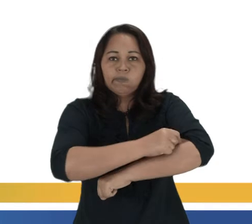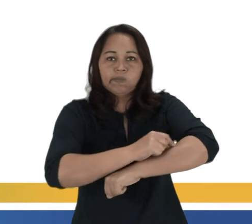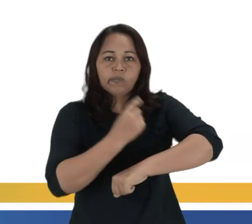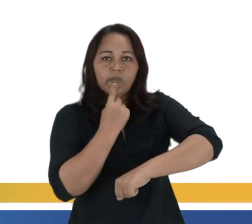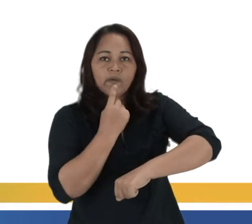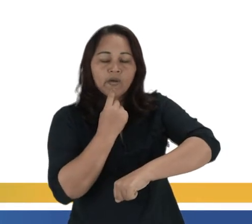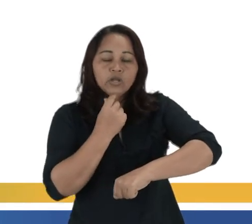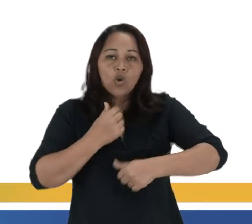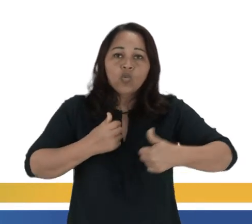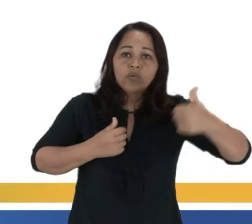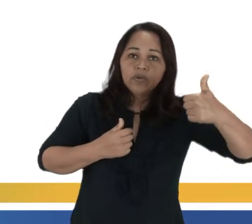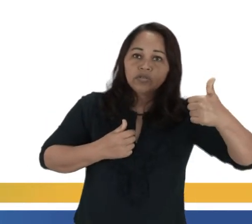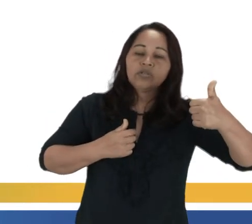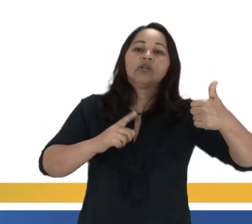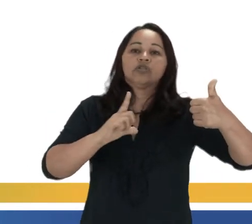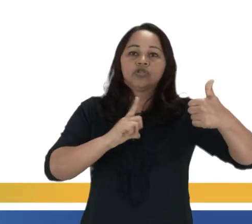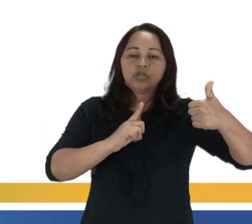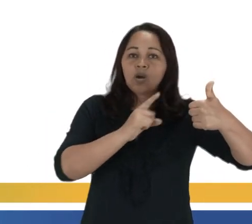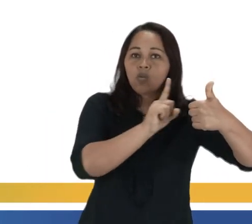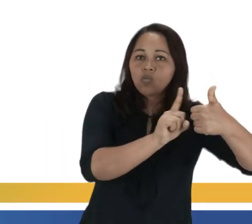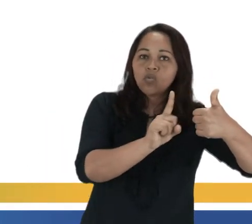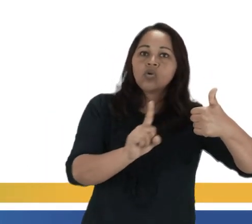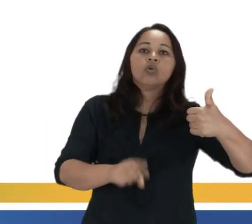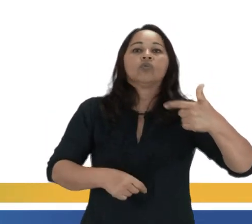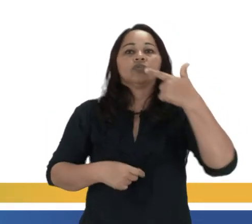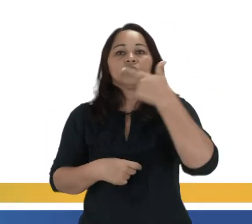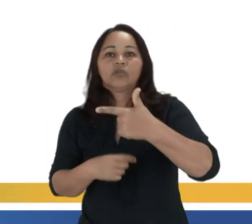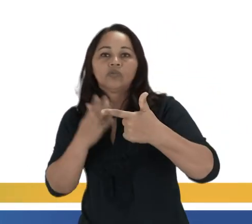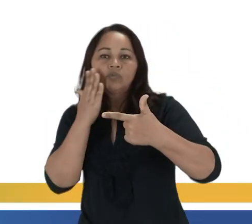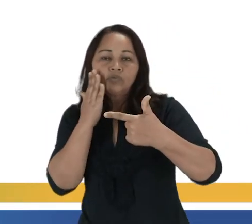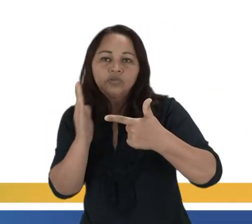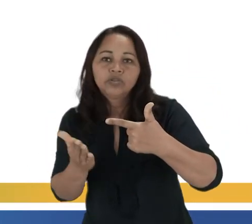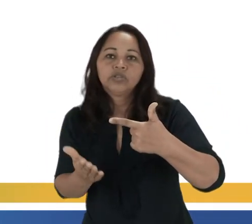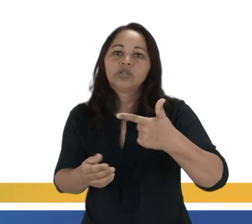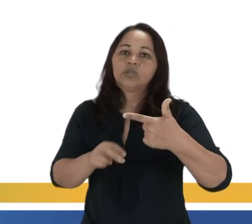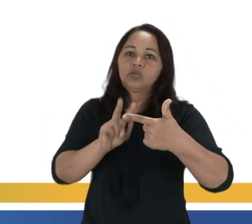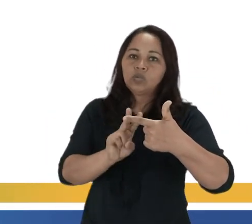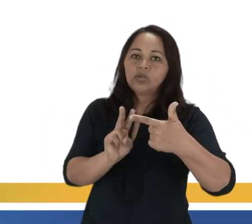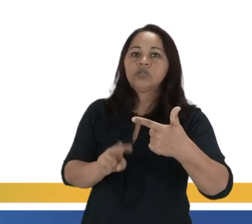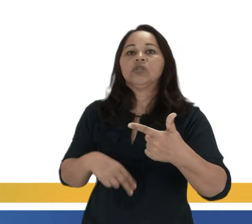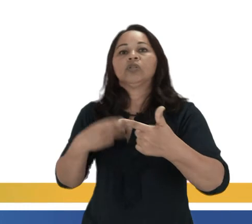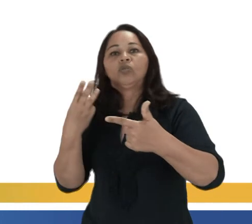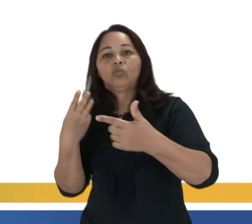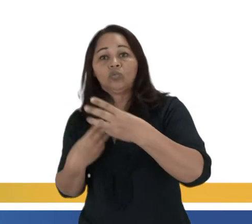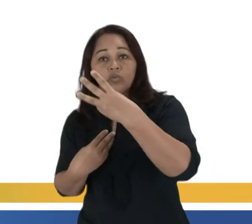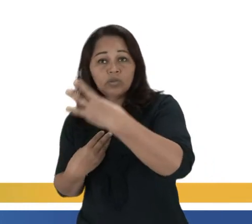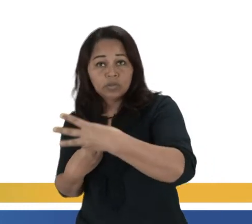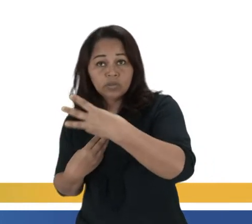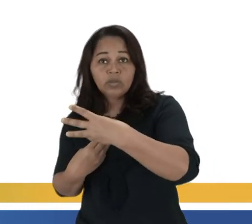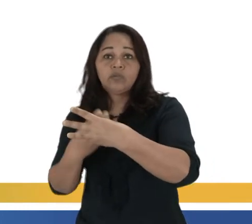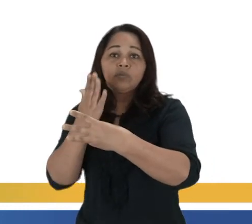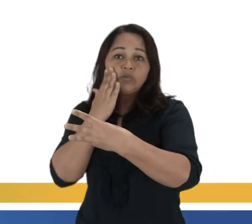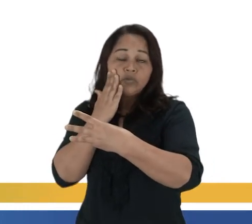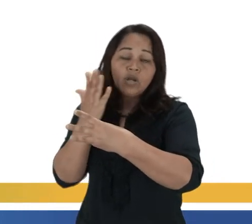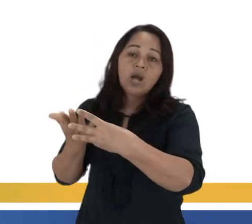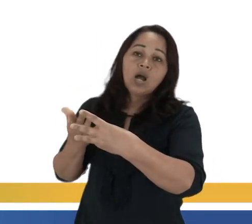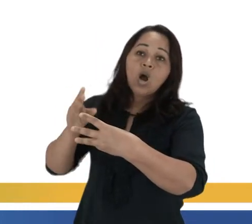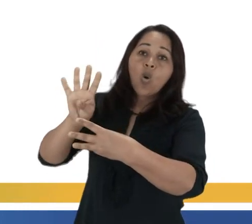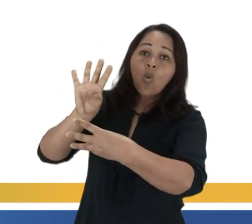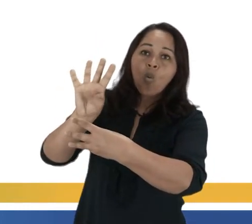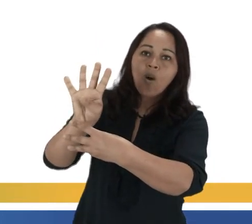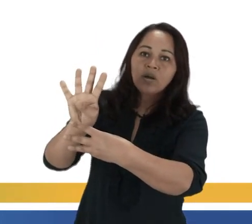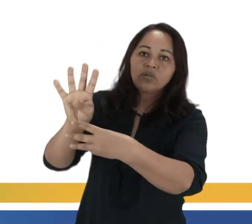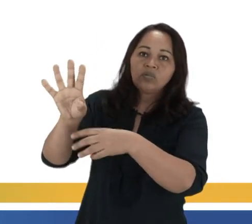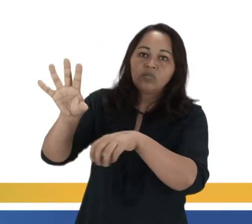estaria contaminado, no segundo, 2 estariam contaminados, no terceiro, 4 e assim sucessivamente. A diretora dispensou o